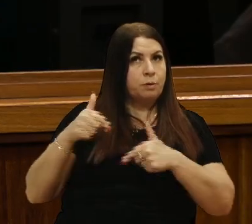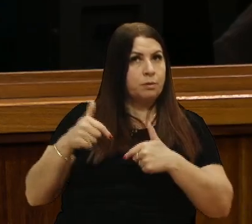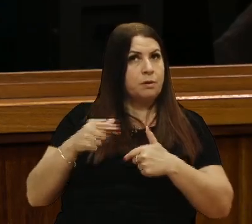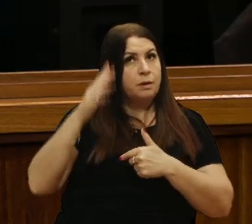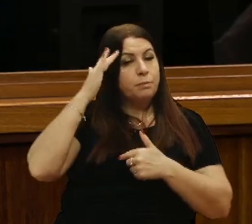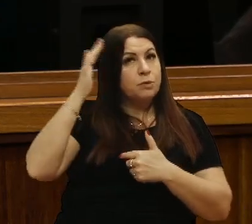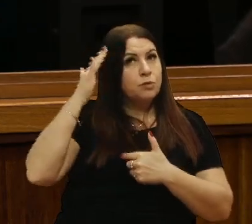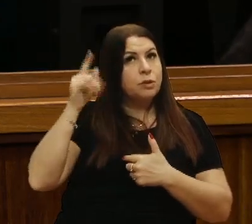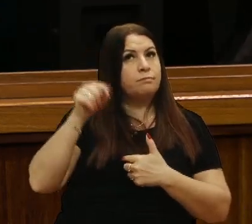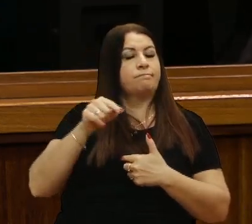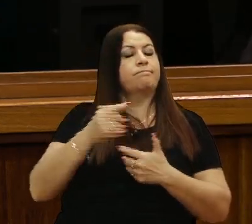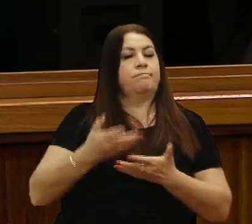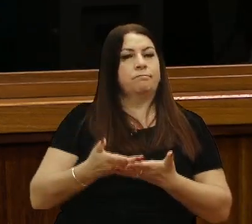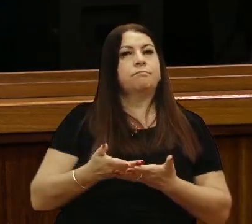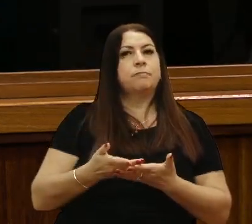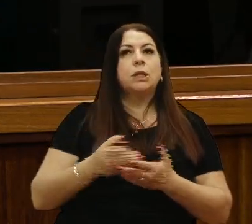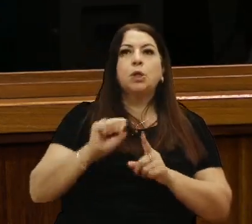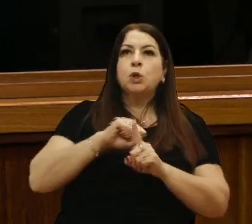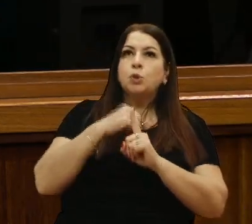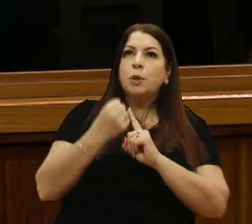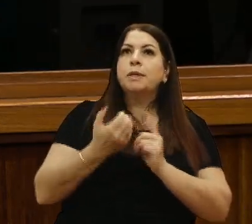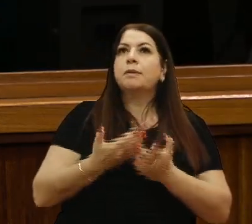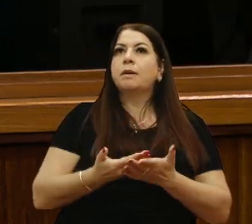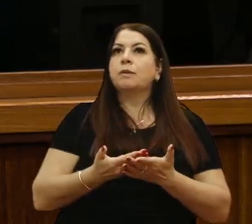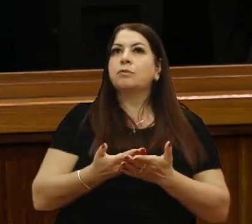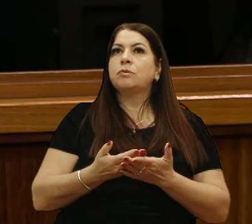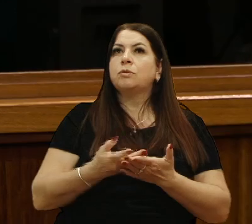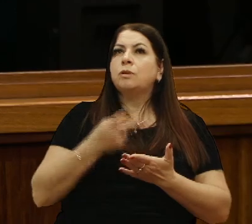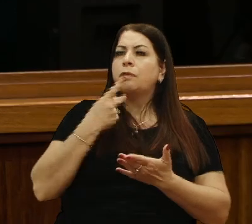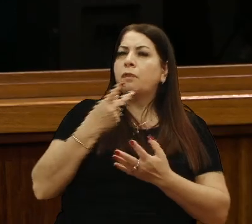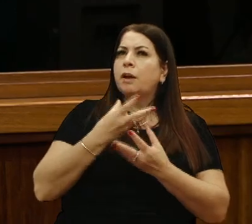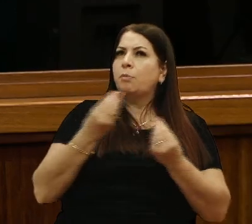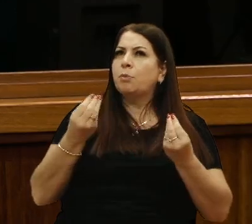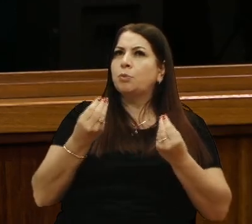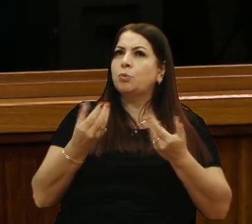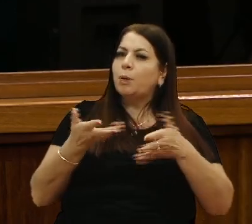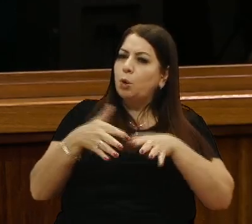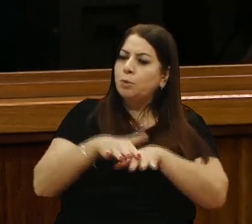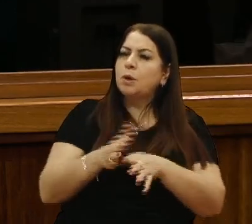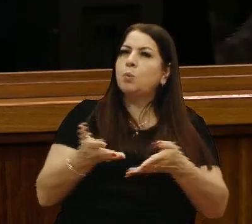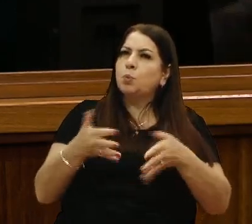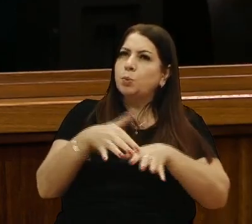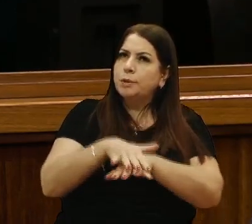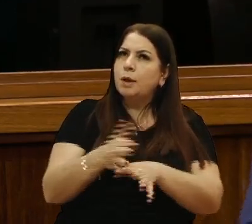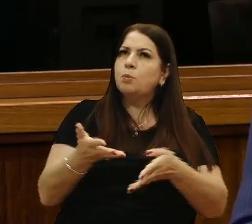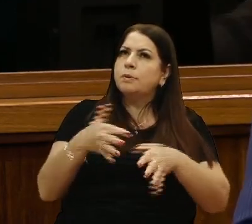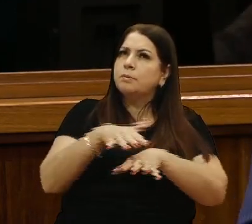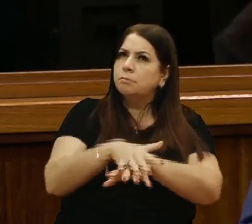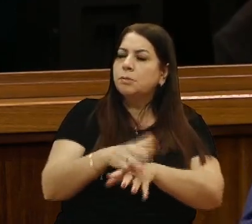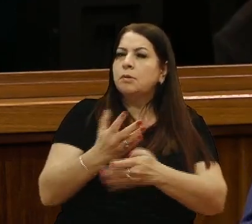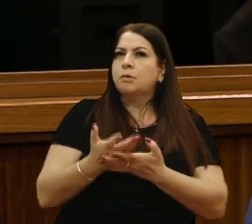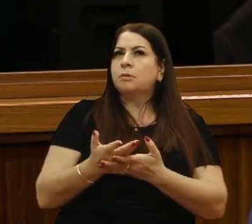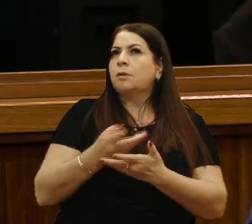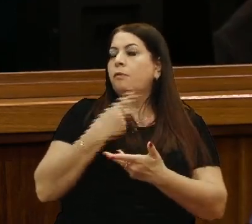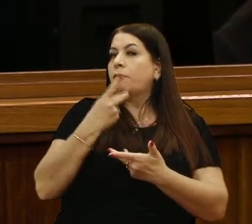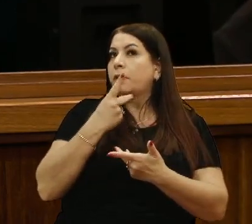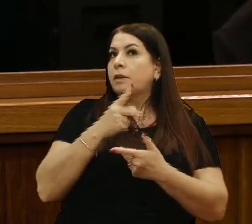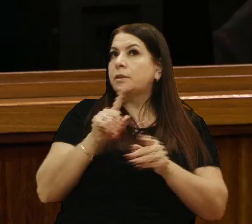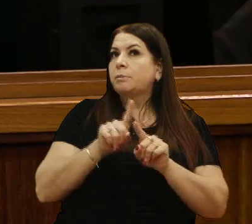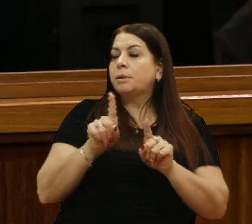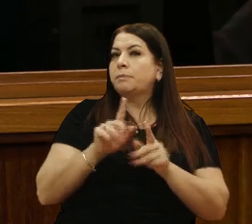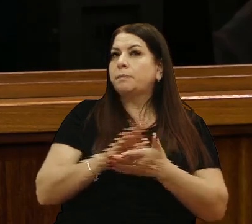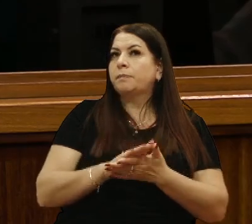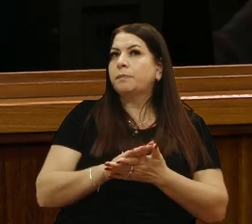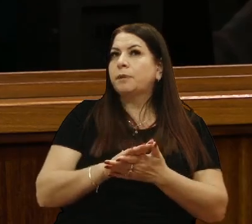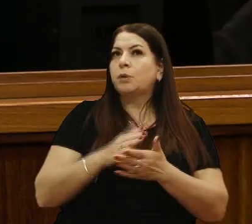imagina isso, né? E a sociedade, que fala tanto em inclusão, que fala tanto em acabar